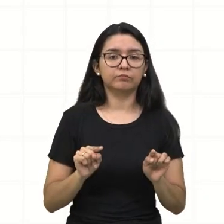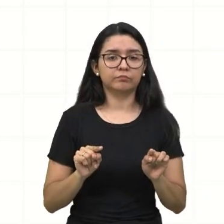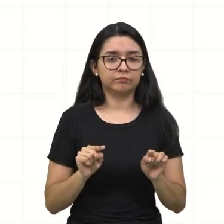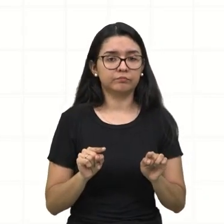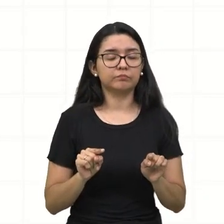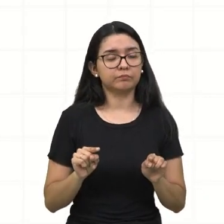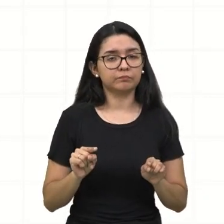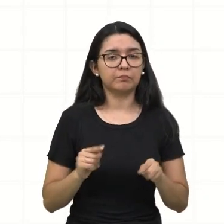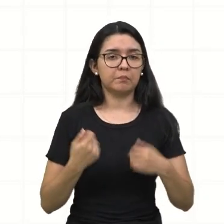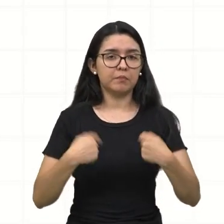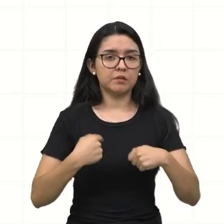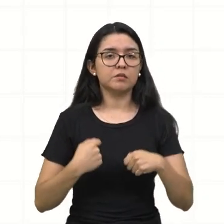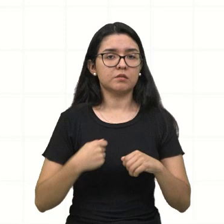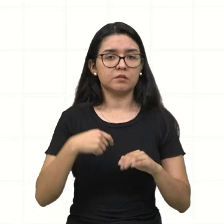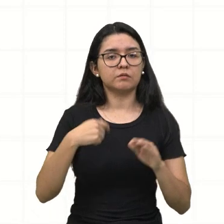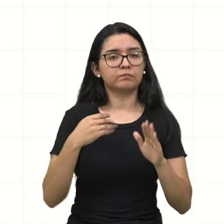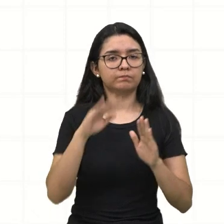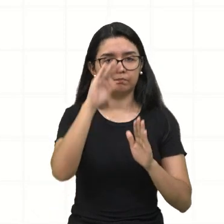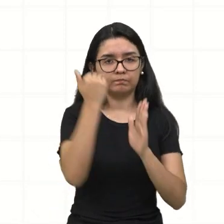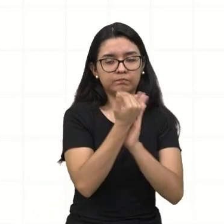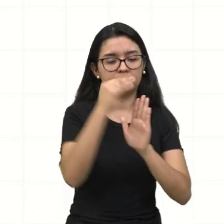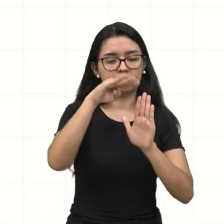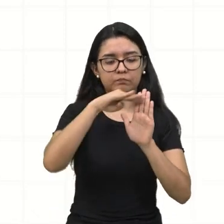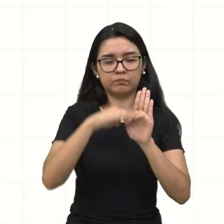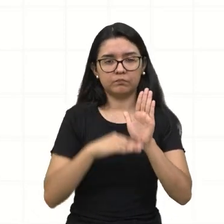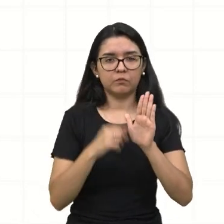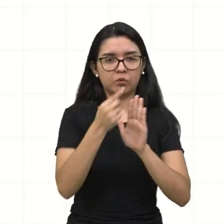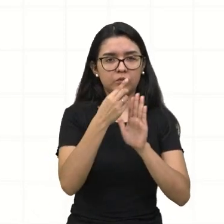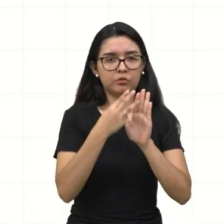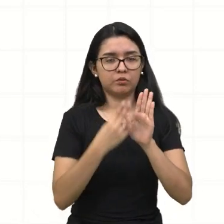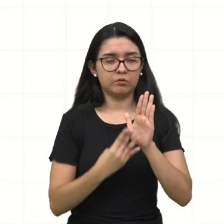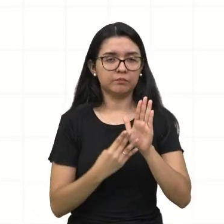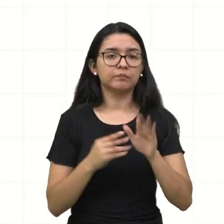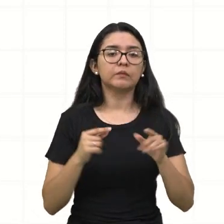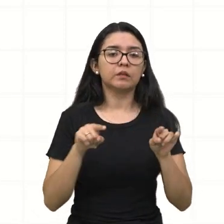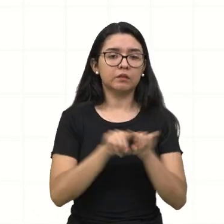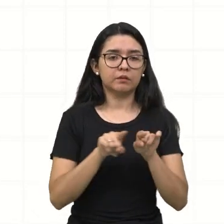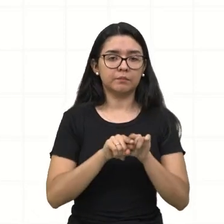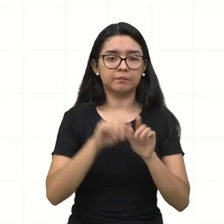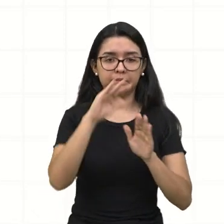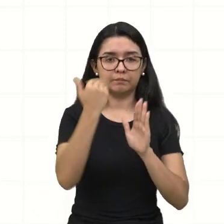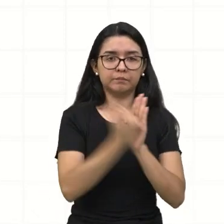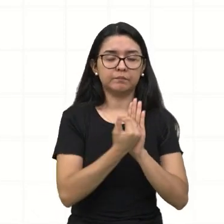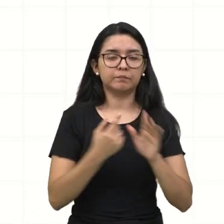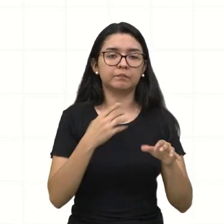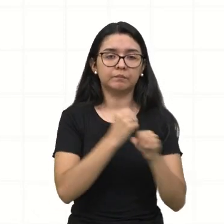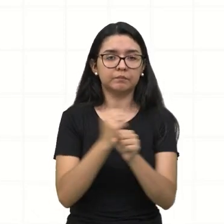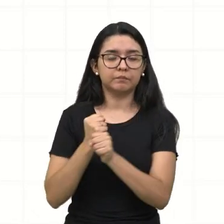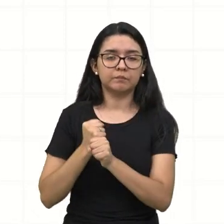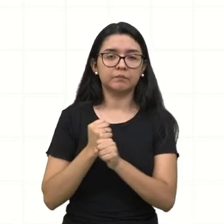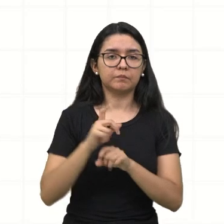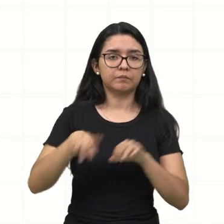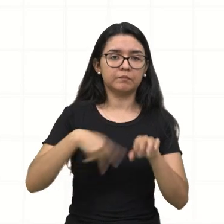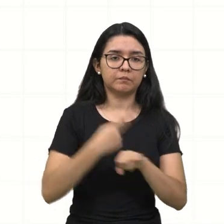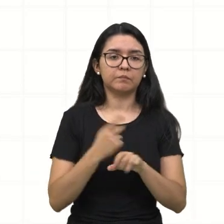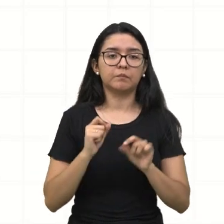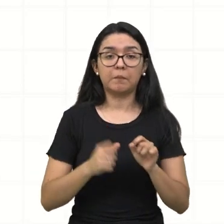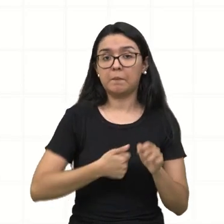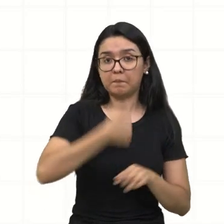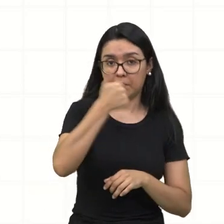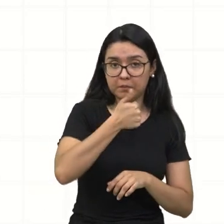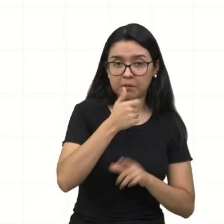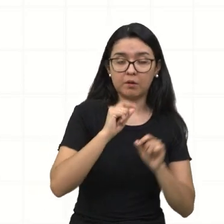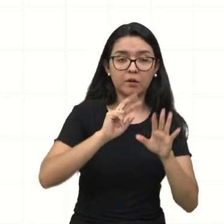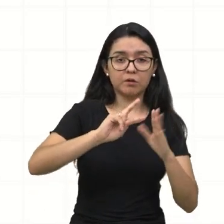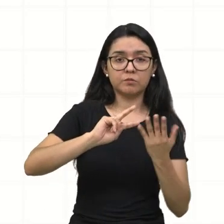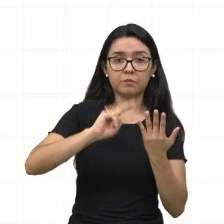para a parte externa, seguindo essa ordem. E sempre também obedecendo o critério de resolução das operações. Resolvemos primeiro as